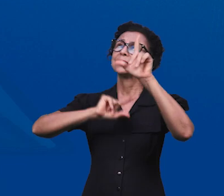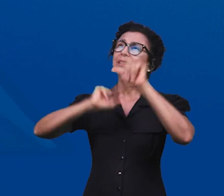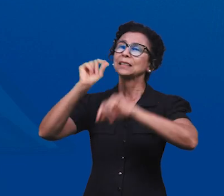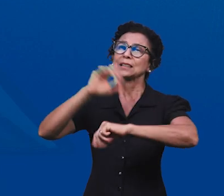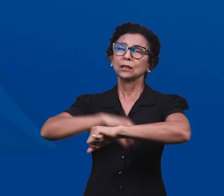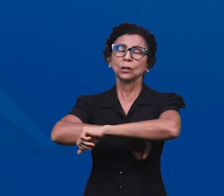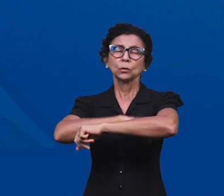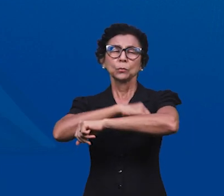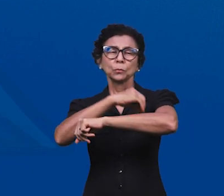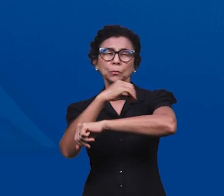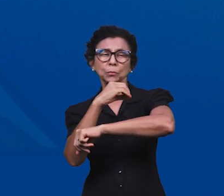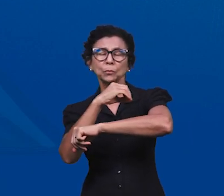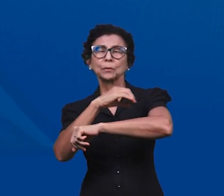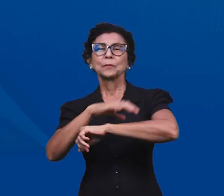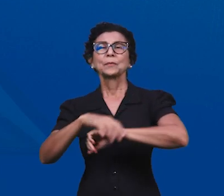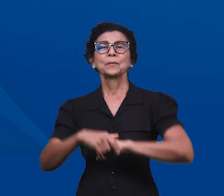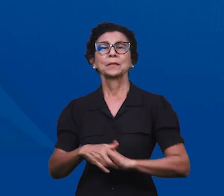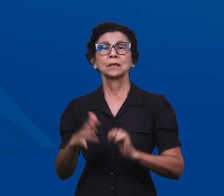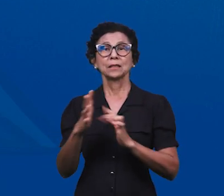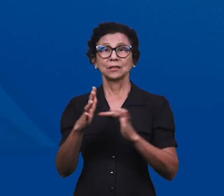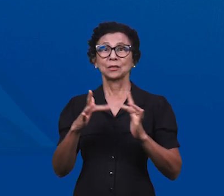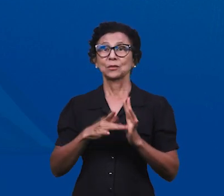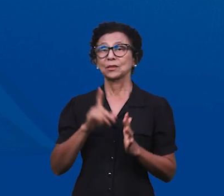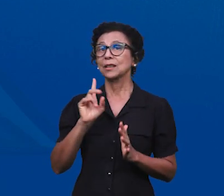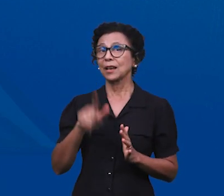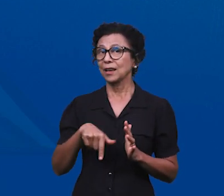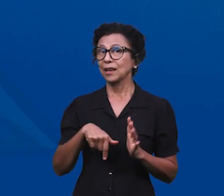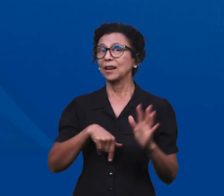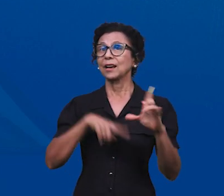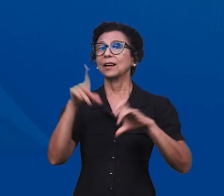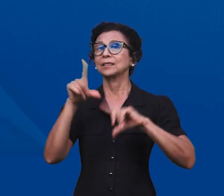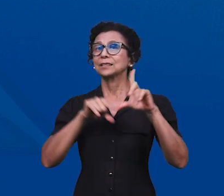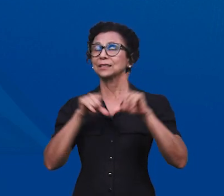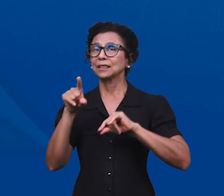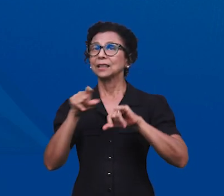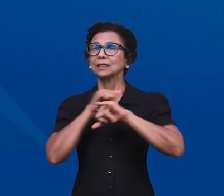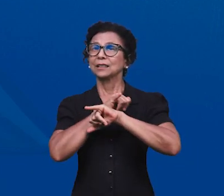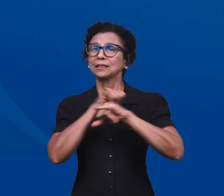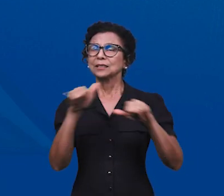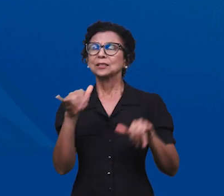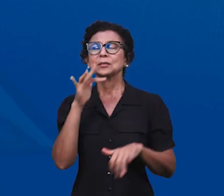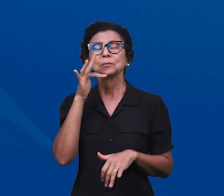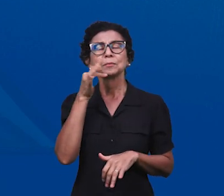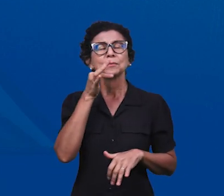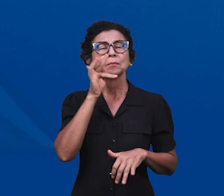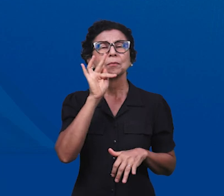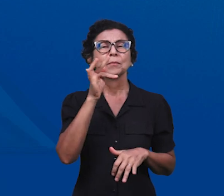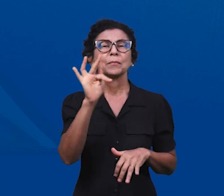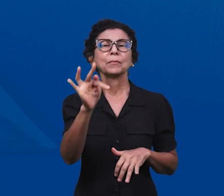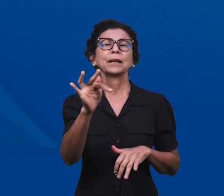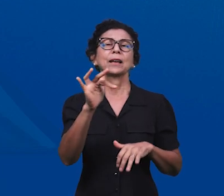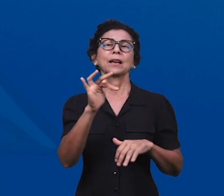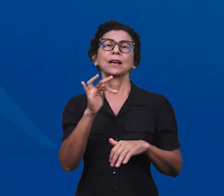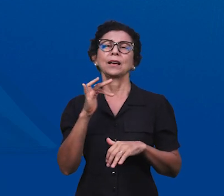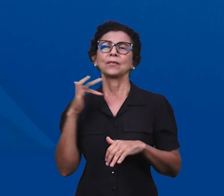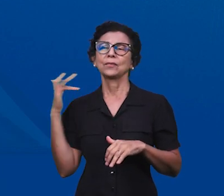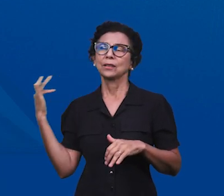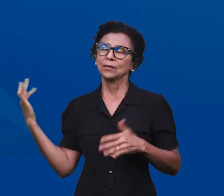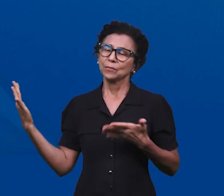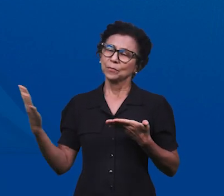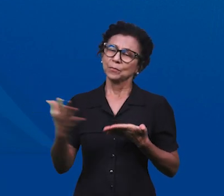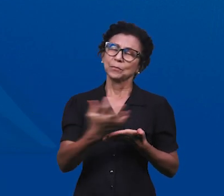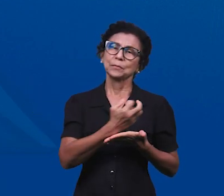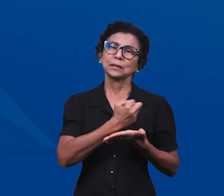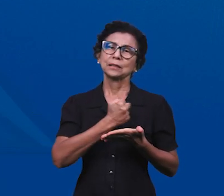dia raiar. Jesus é essa estrela. Ele anuncia que em breve viveremos